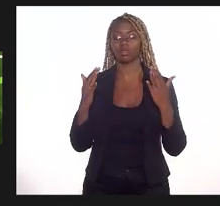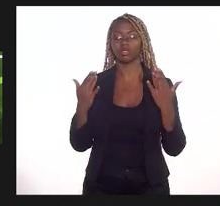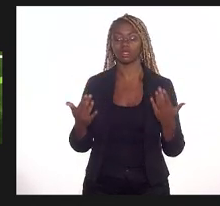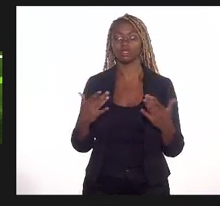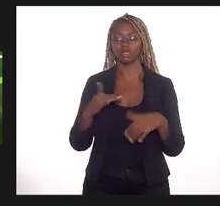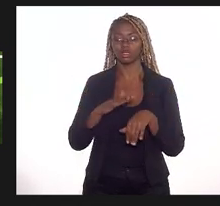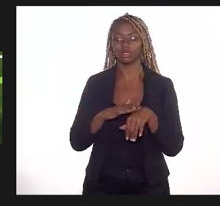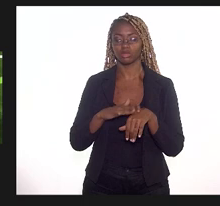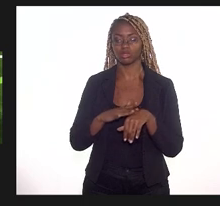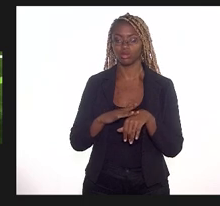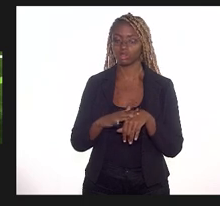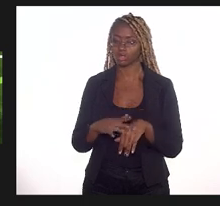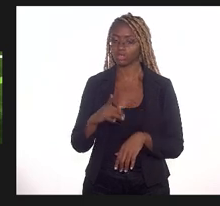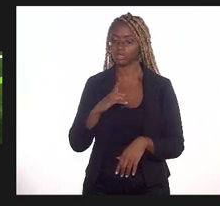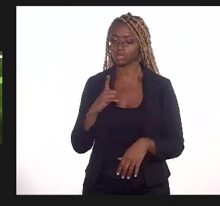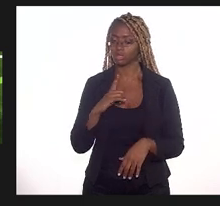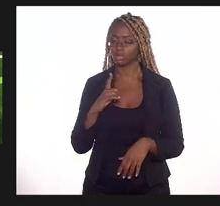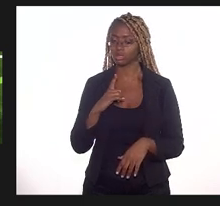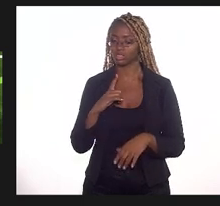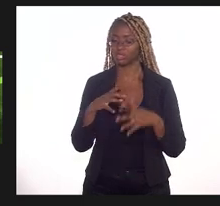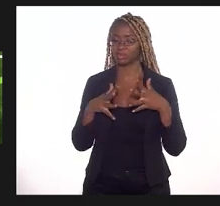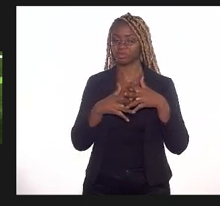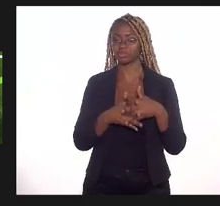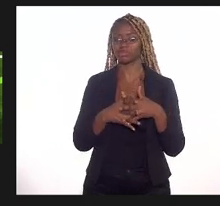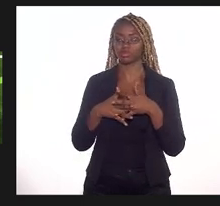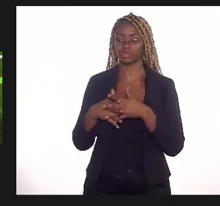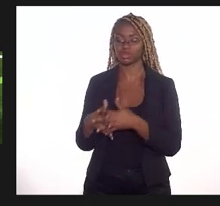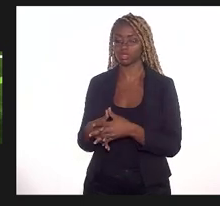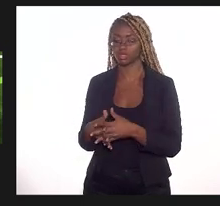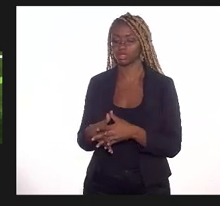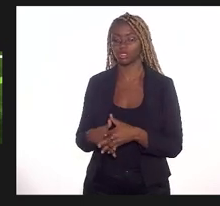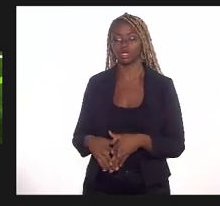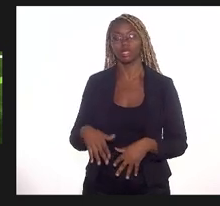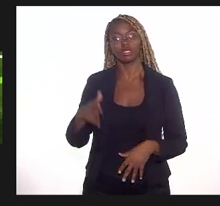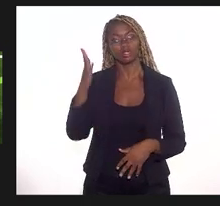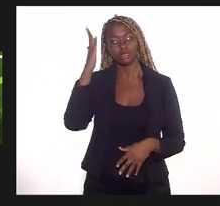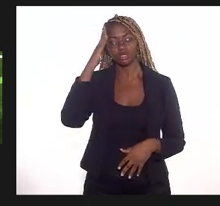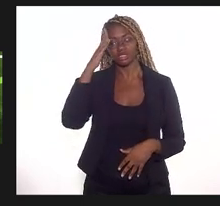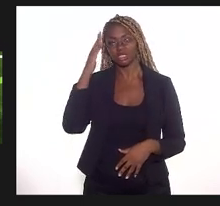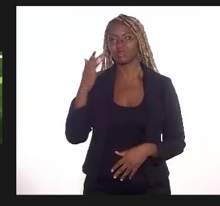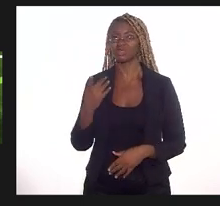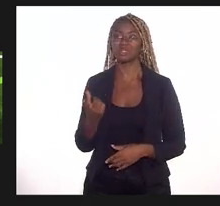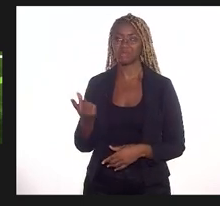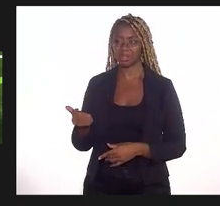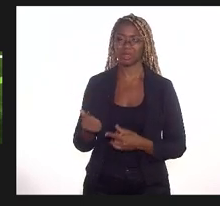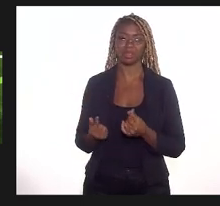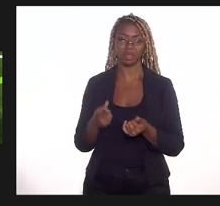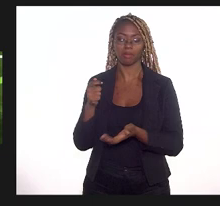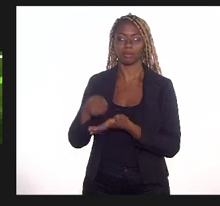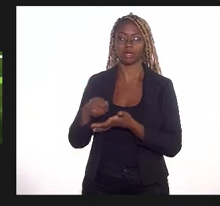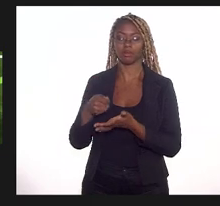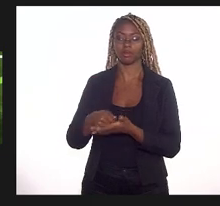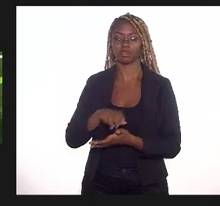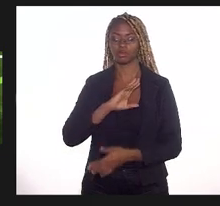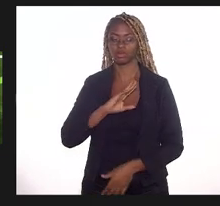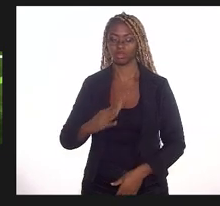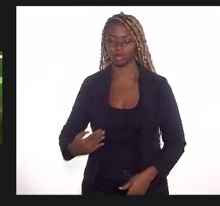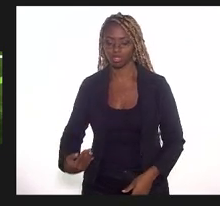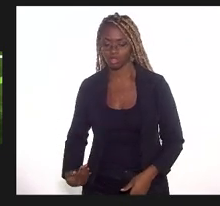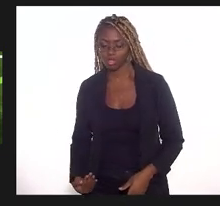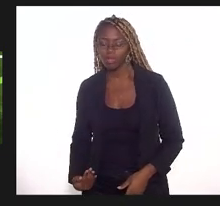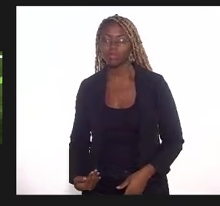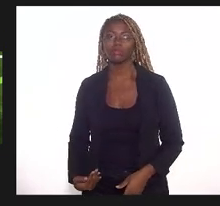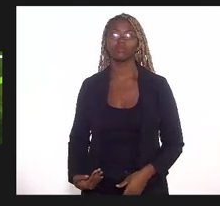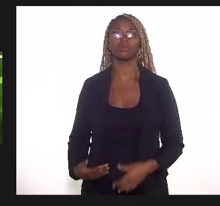atinge uma situação de gravidade, ela só vai onerar o poder público, o erário público.